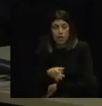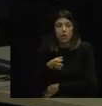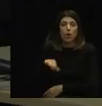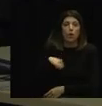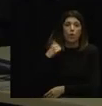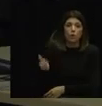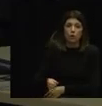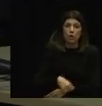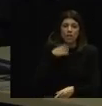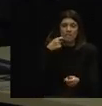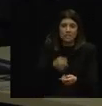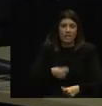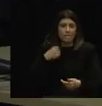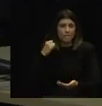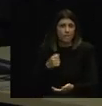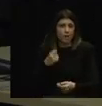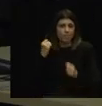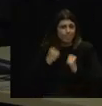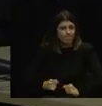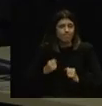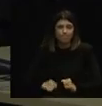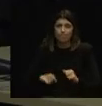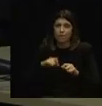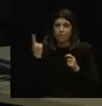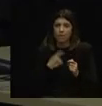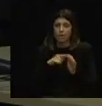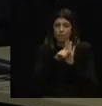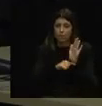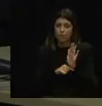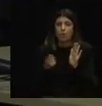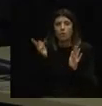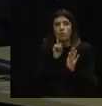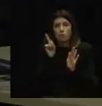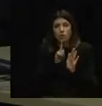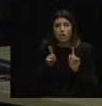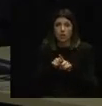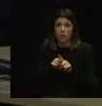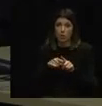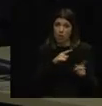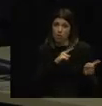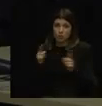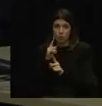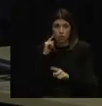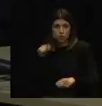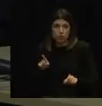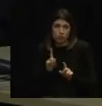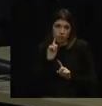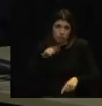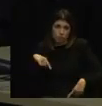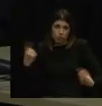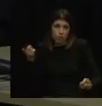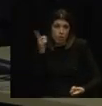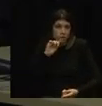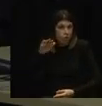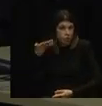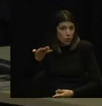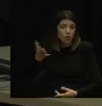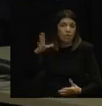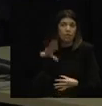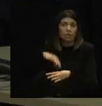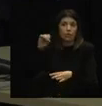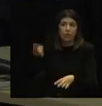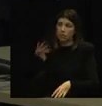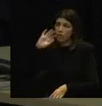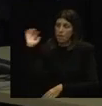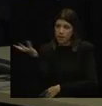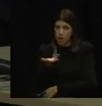tem insistentemente colocado na agenda política a importância do fomento da utilização dos transportes coletivos, que tem uma relevância inquestionável